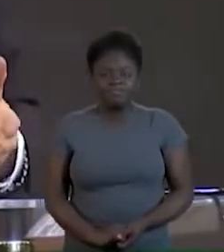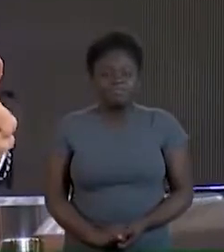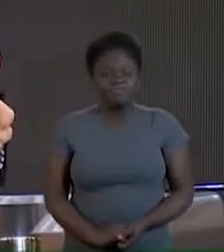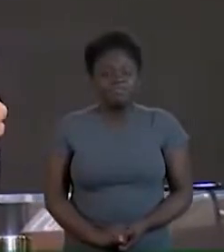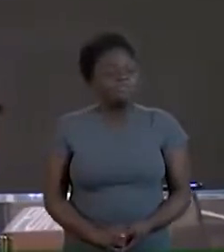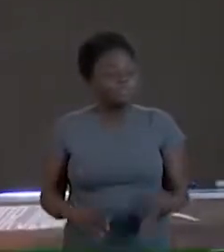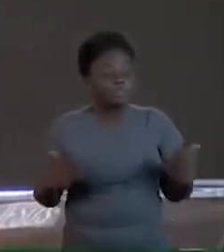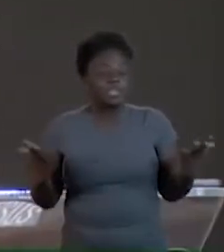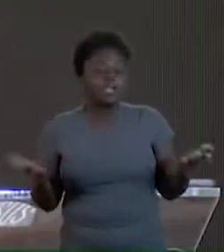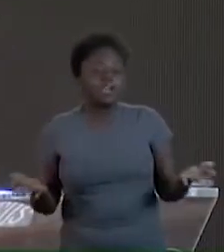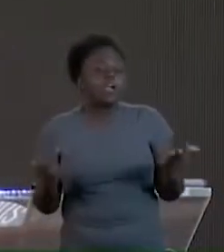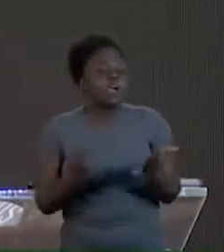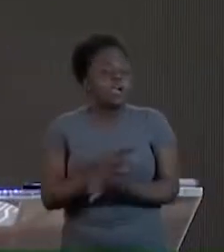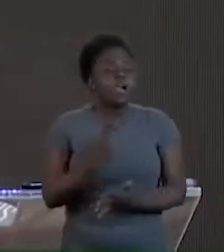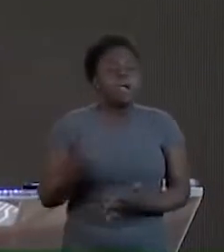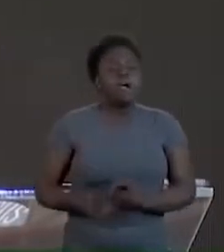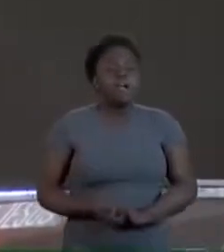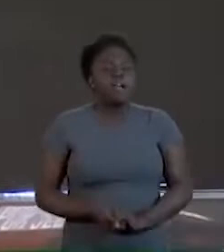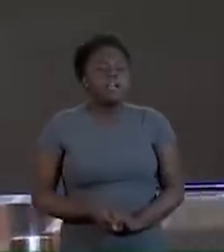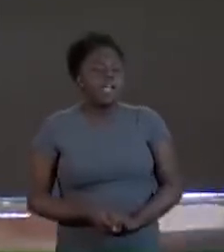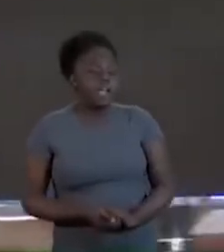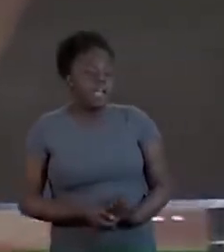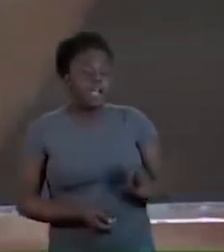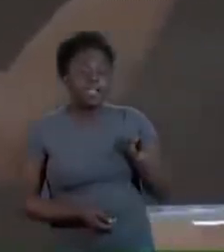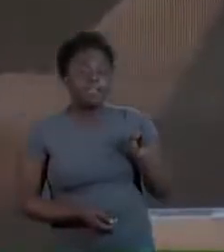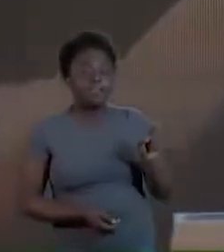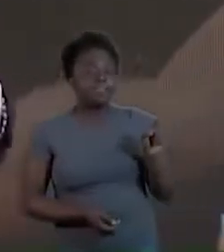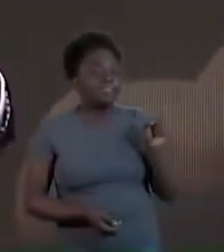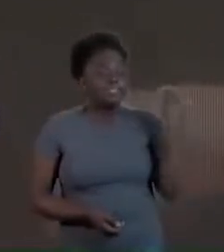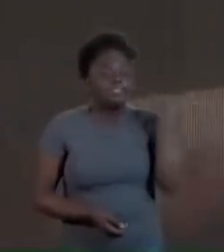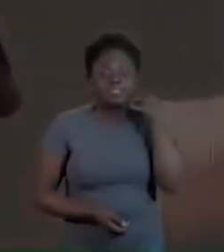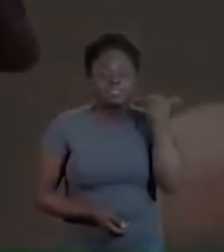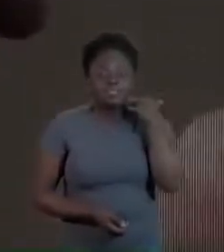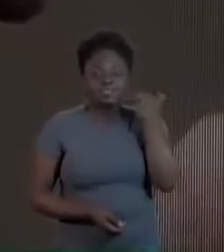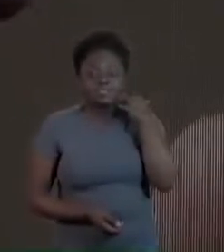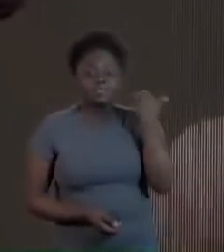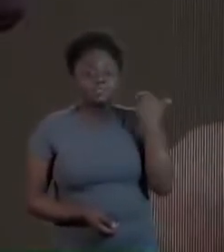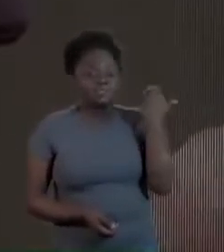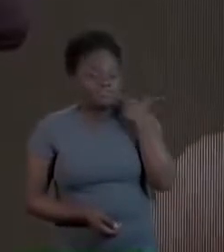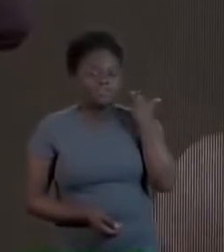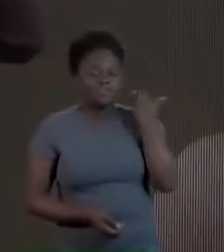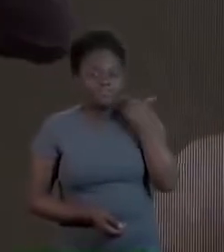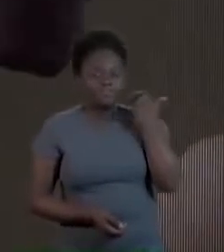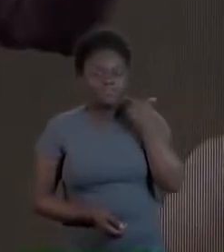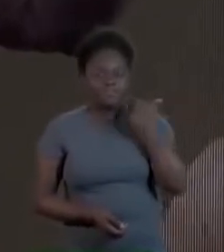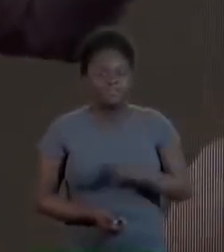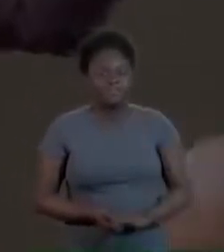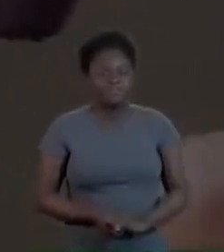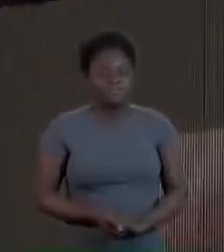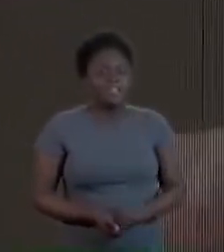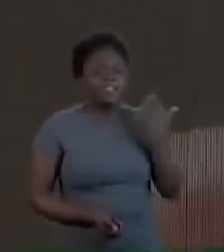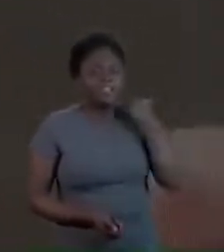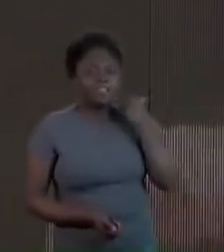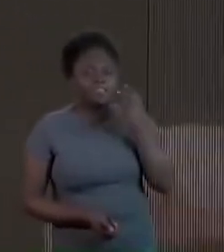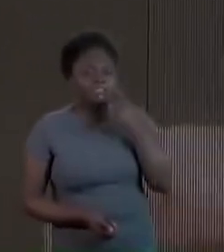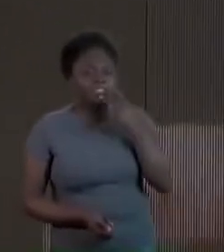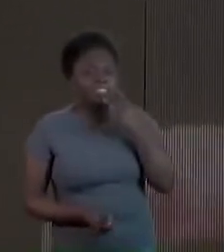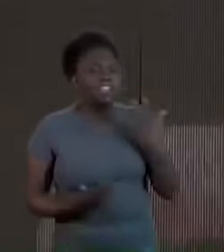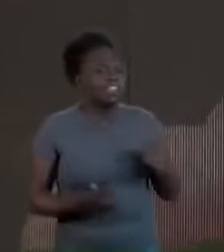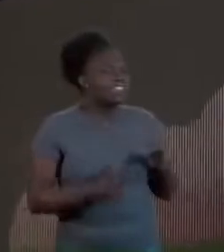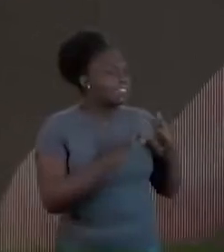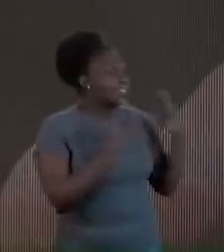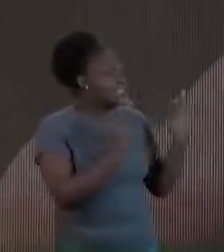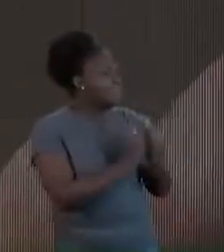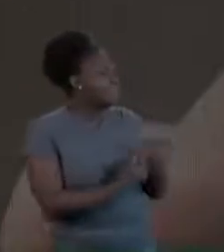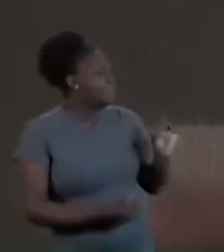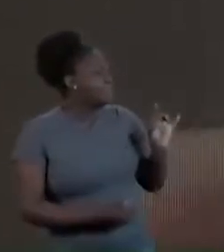E esse cara, então, ele simplesmente cansou. Fala comigo, cansou. Ele cansou, ele falou assim: essa família aqui, se tem bênção